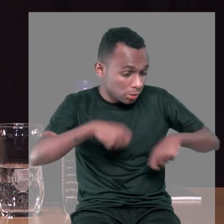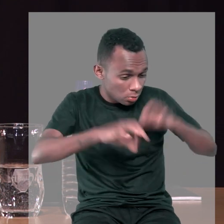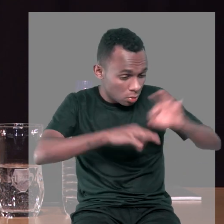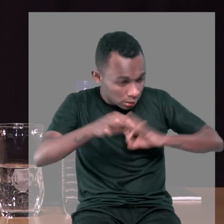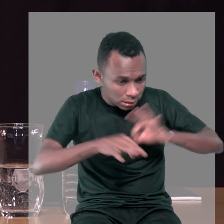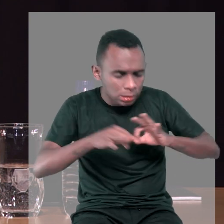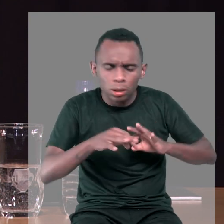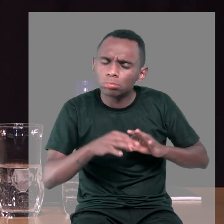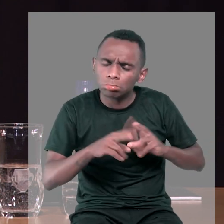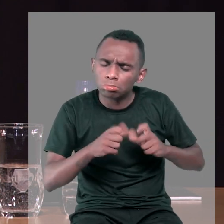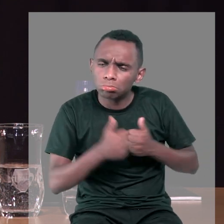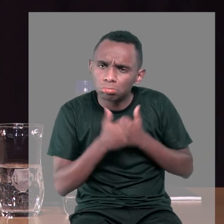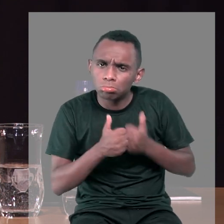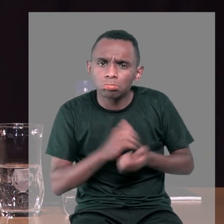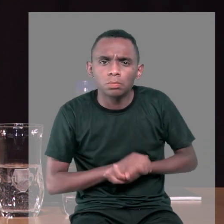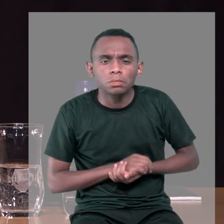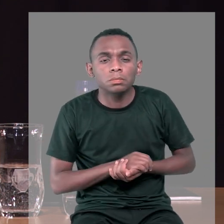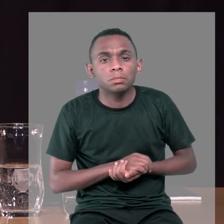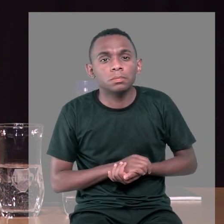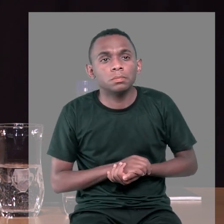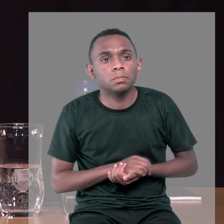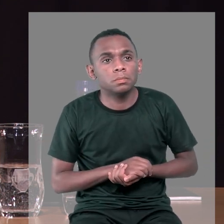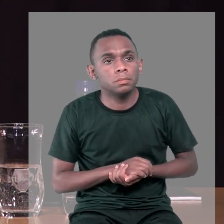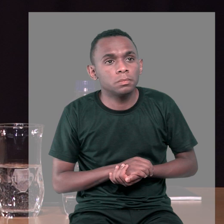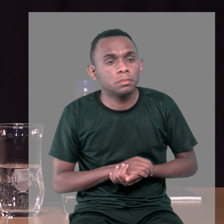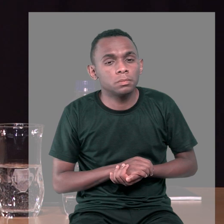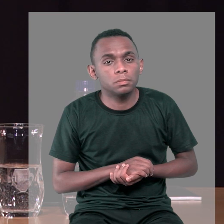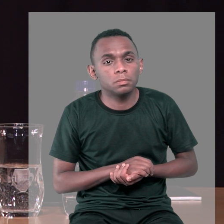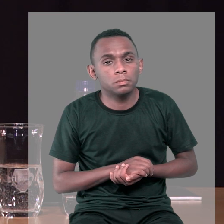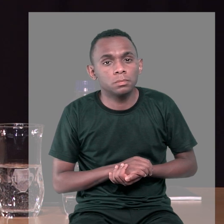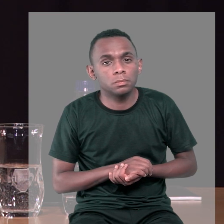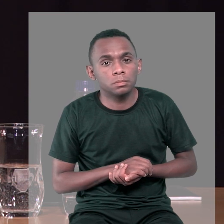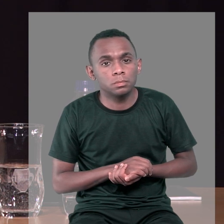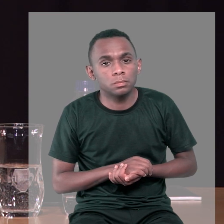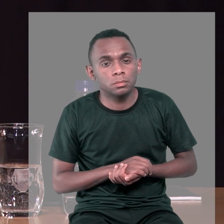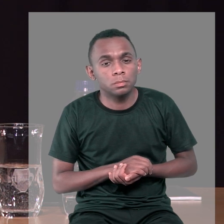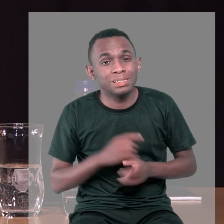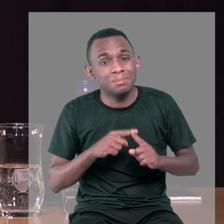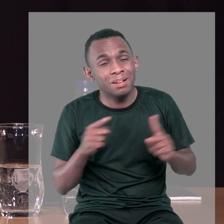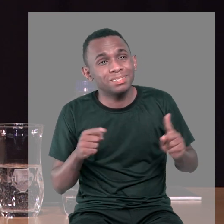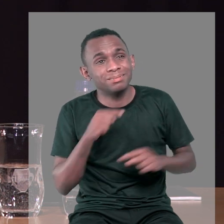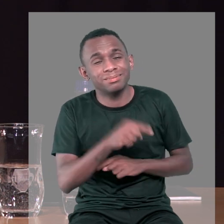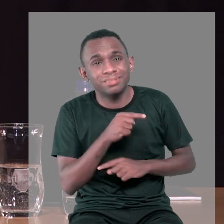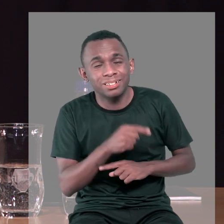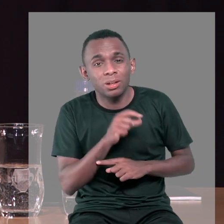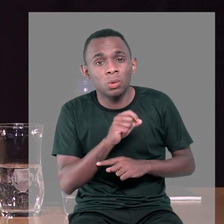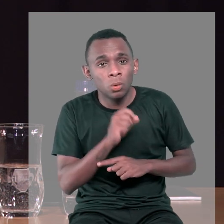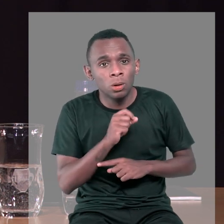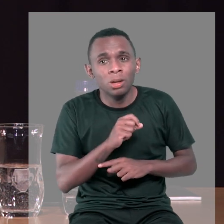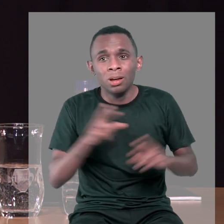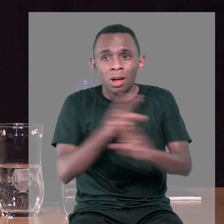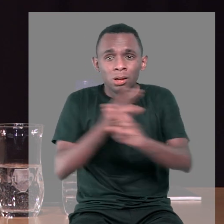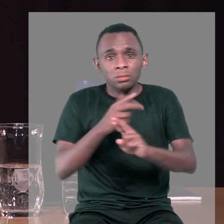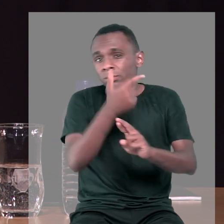pensar. O pensamento significa uma abertura para o mundo. O pensamento significa um recuo. O pensamento